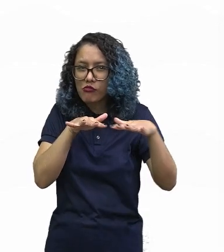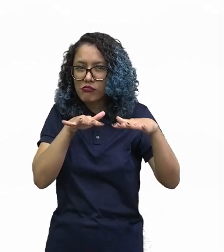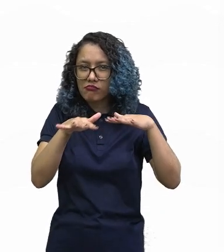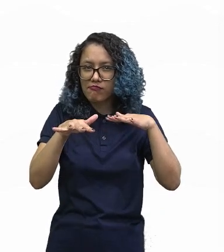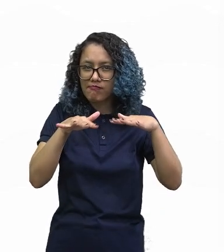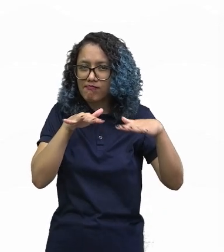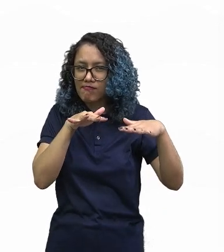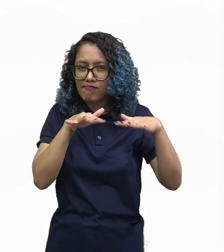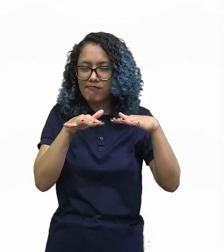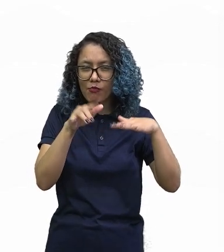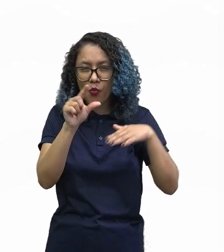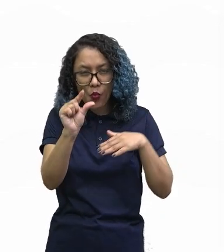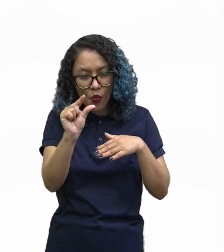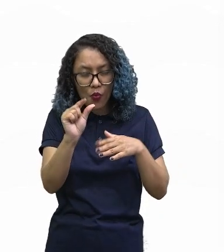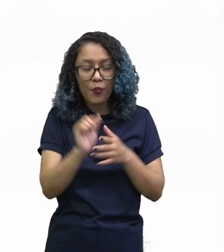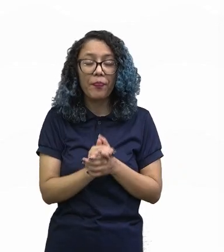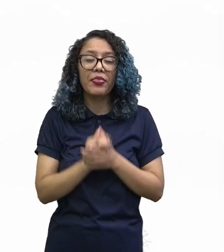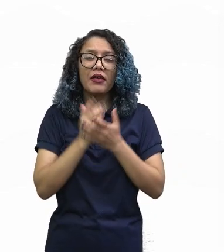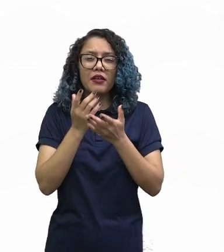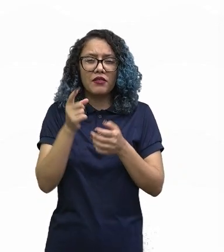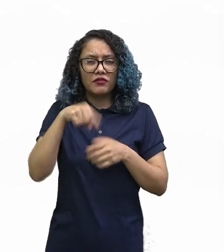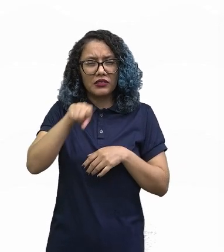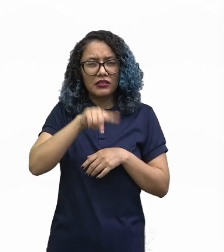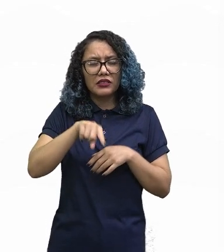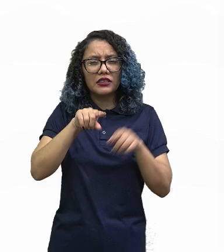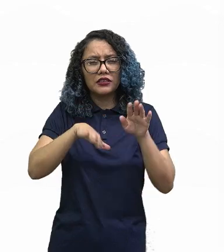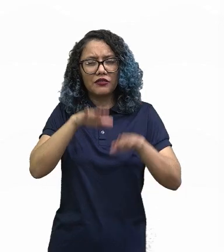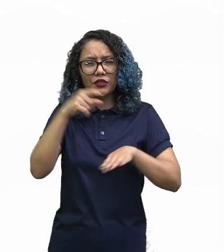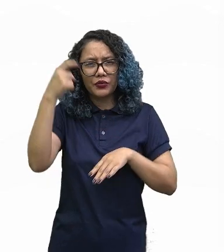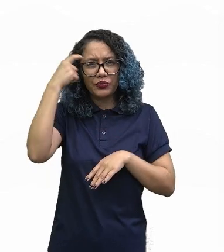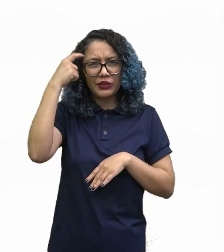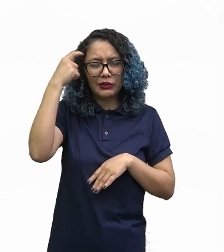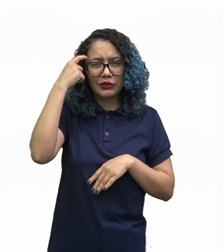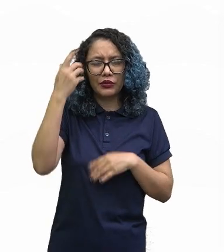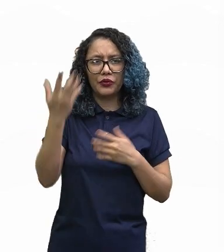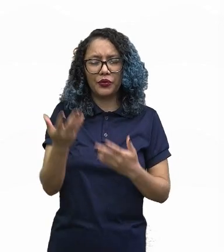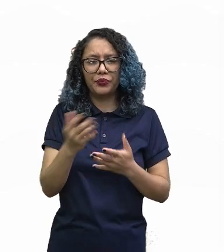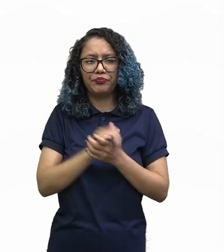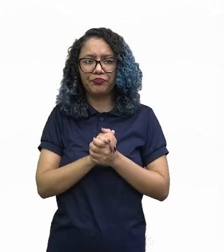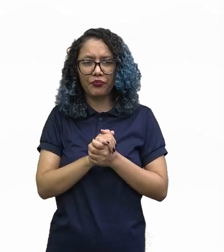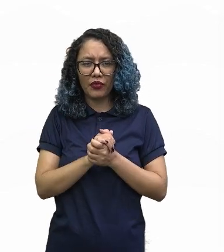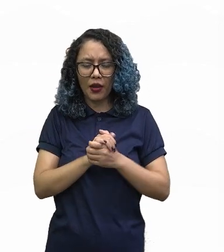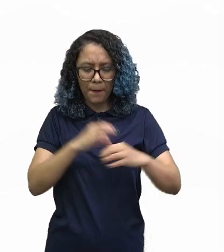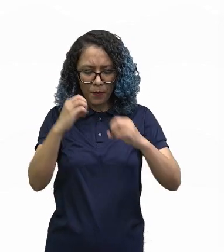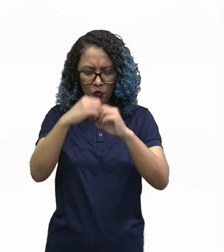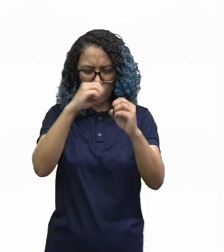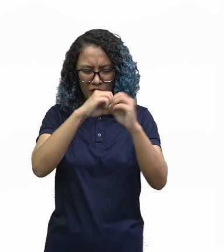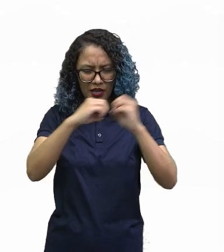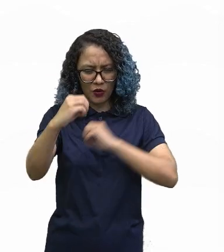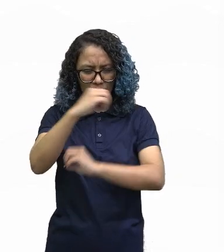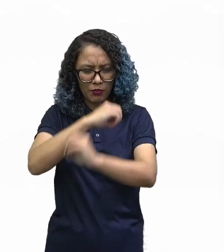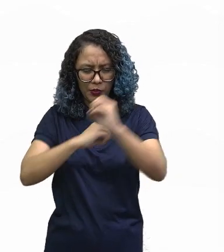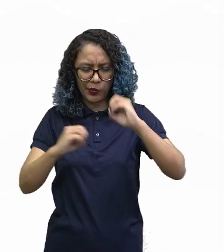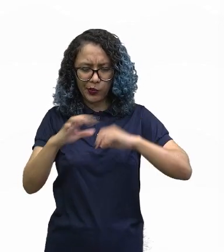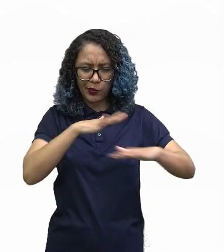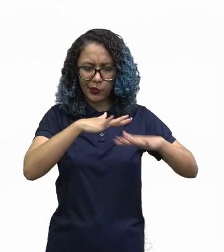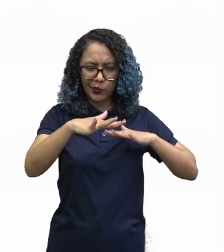mobilidade. Aí você está se perguntando, mas o que tem a ver, né? A agitação molecular